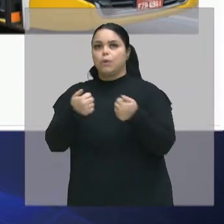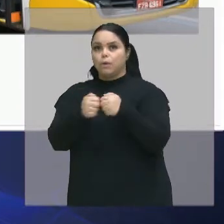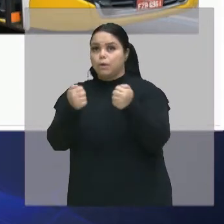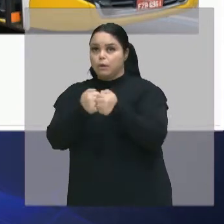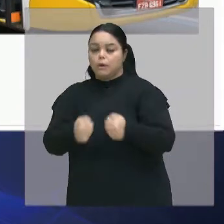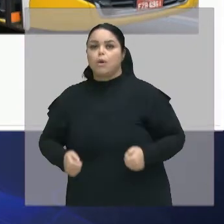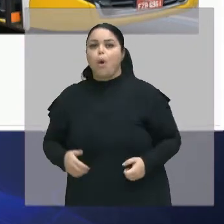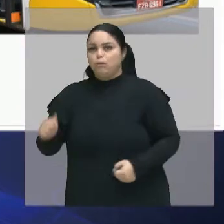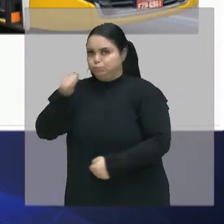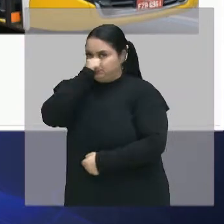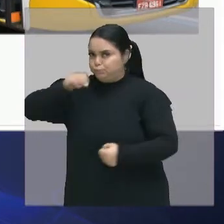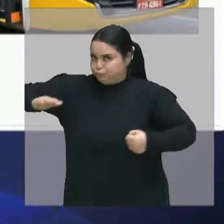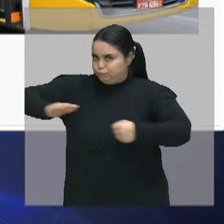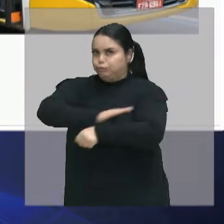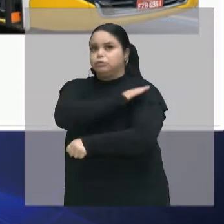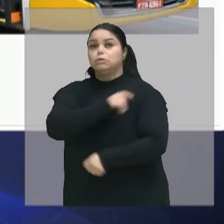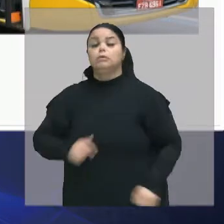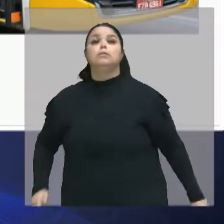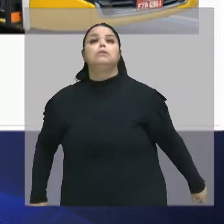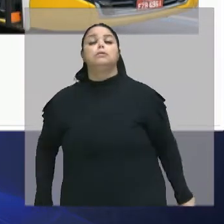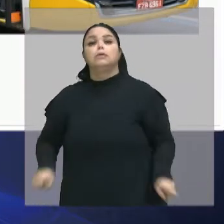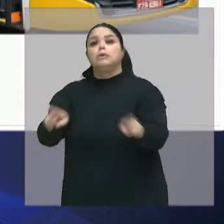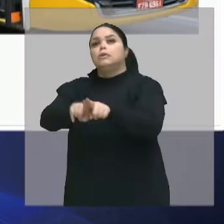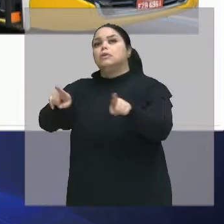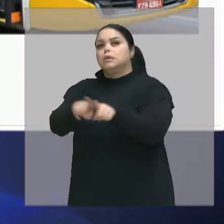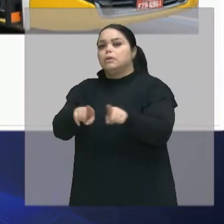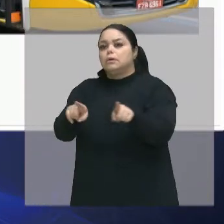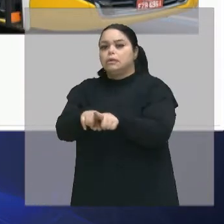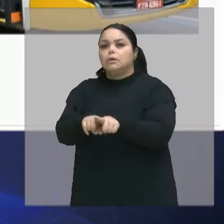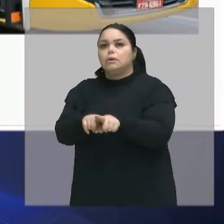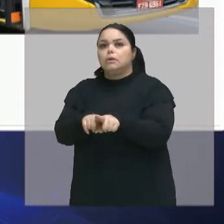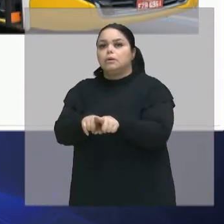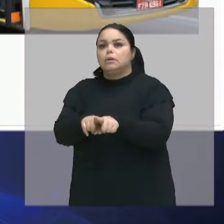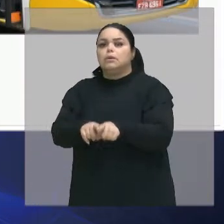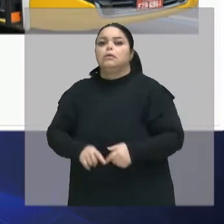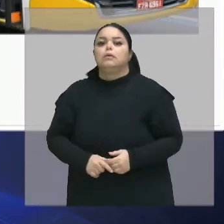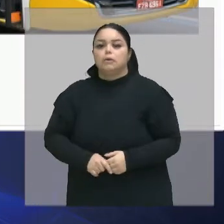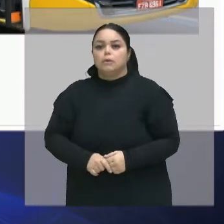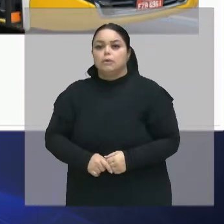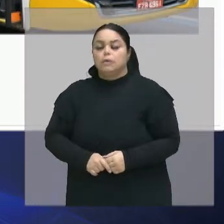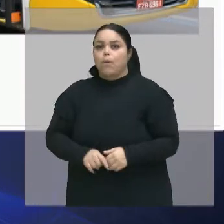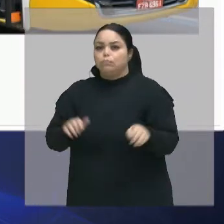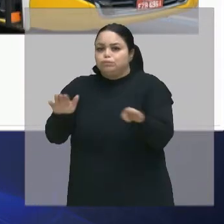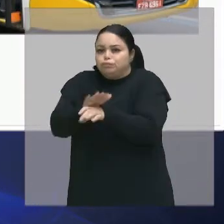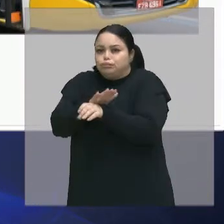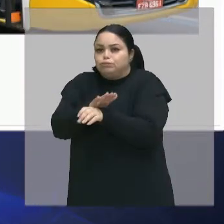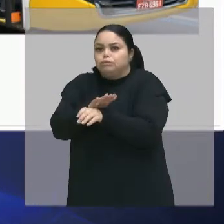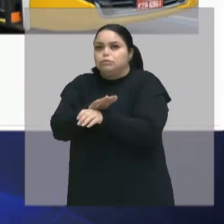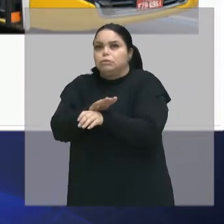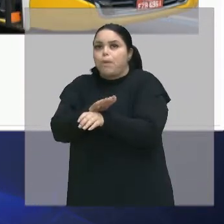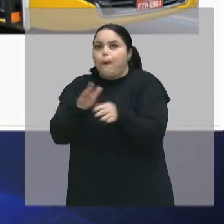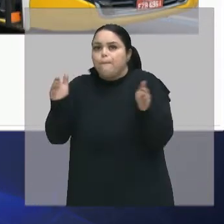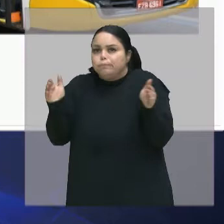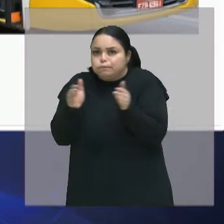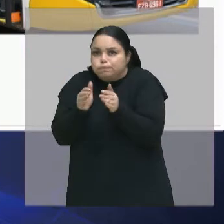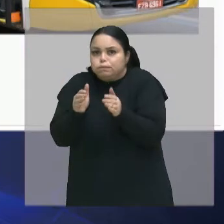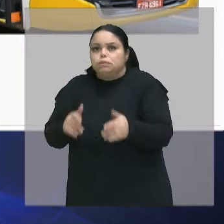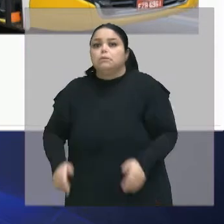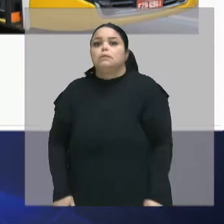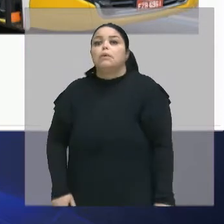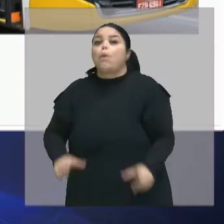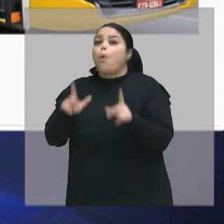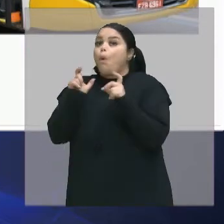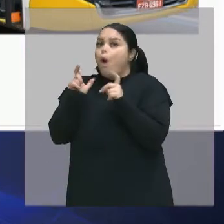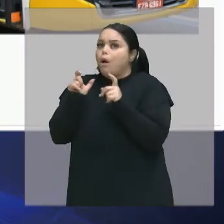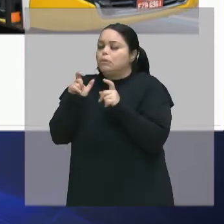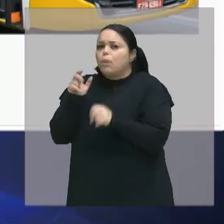ônibus estão lotados. Eles também, além dos veículos serem menores, veja aí, olha na foto